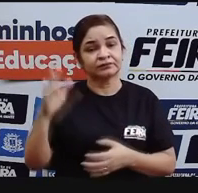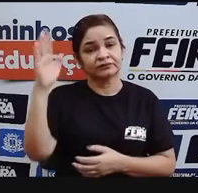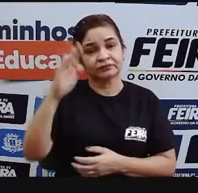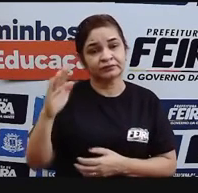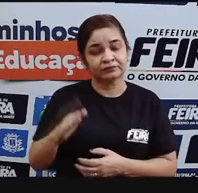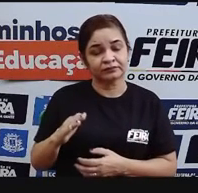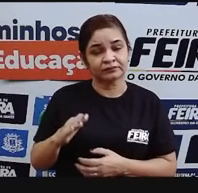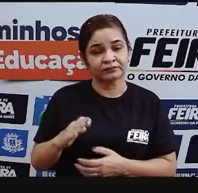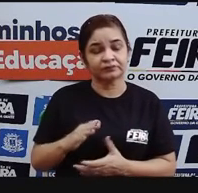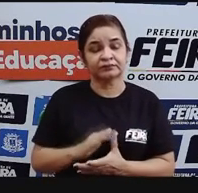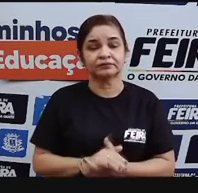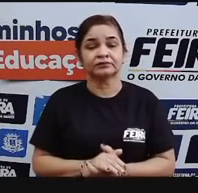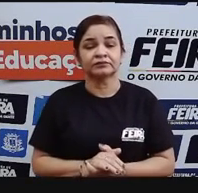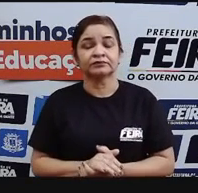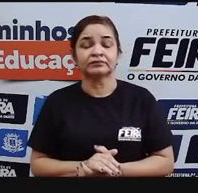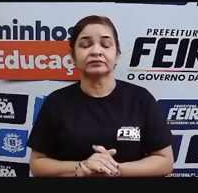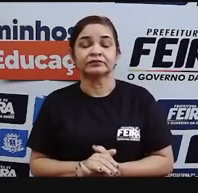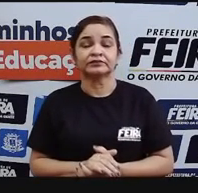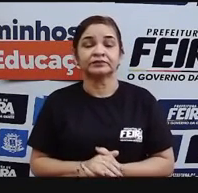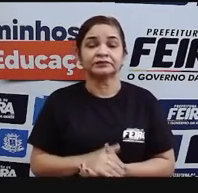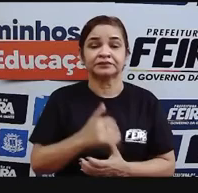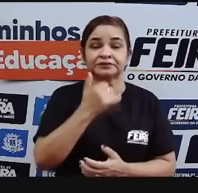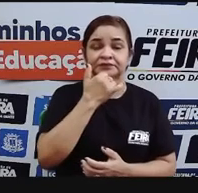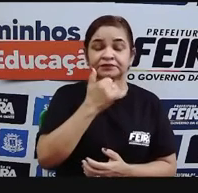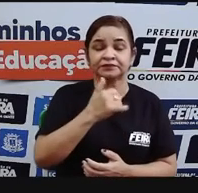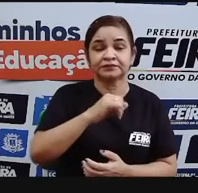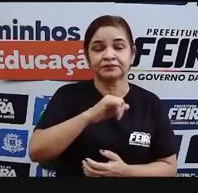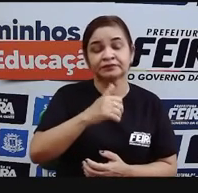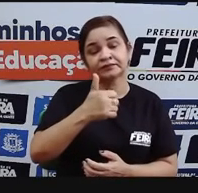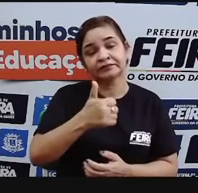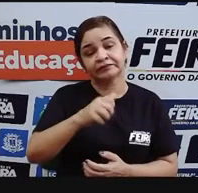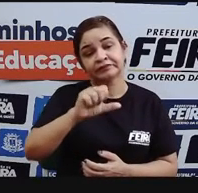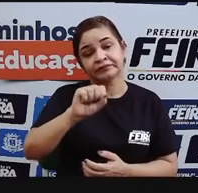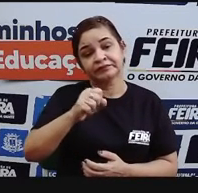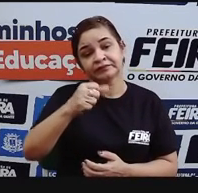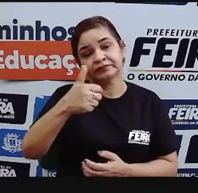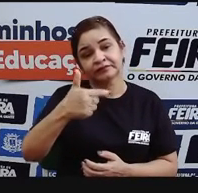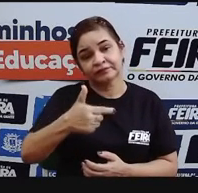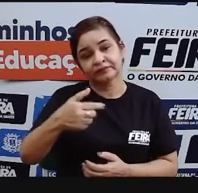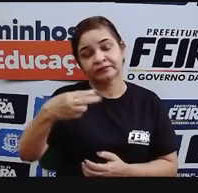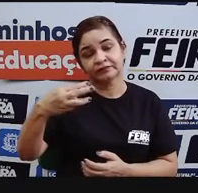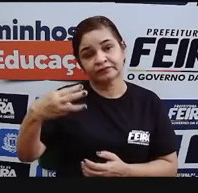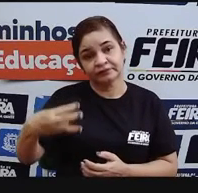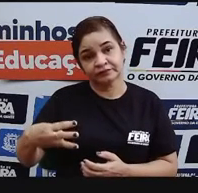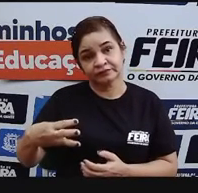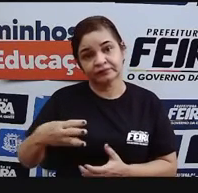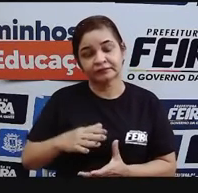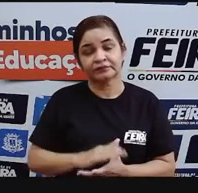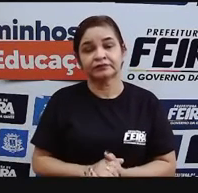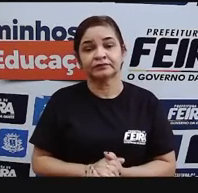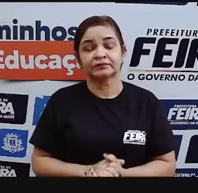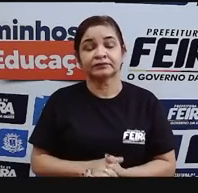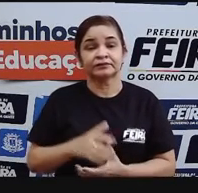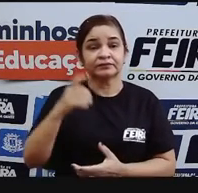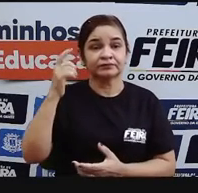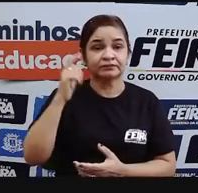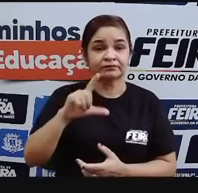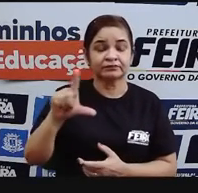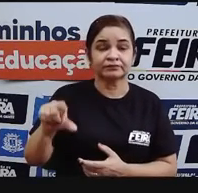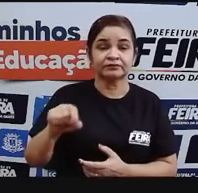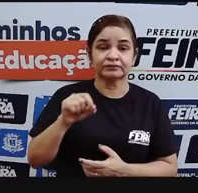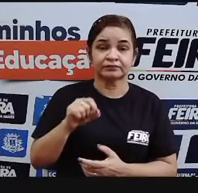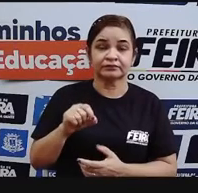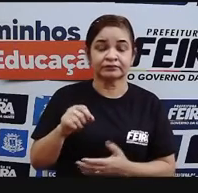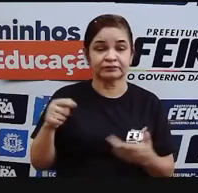em julho, perdão, de 1823, Né? Então, ela ganhou um destaque aqui na